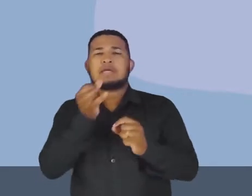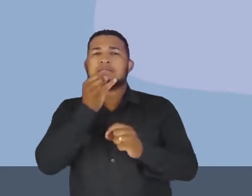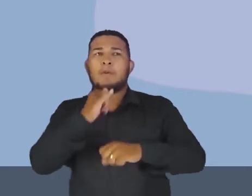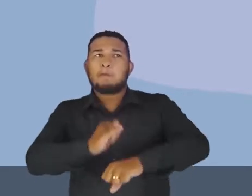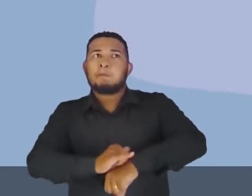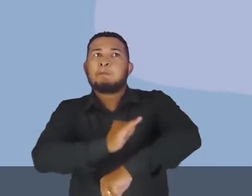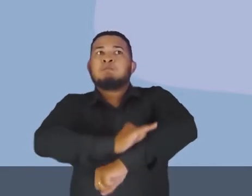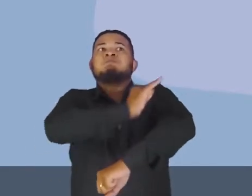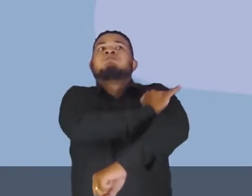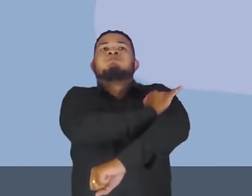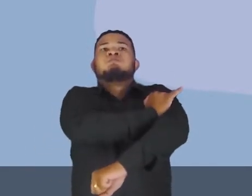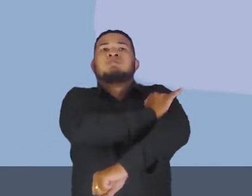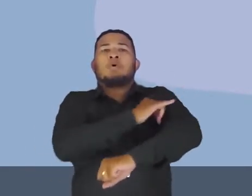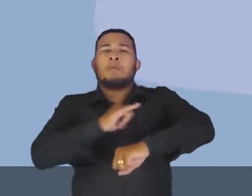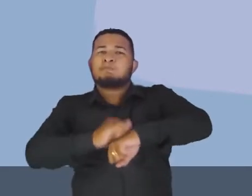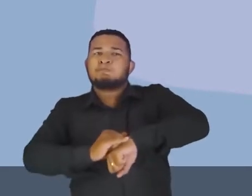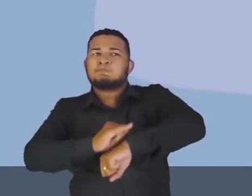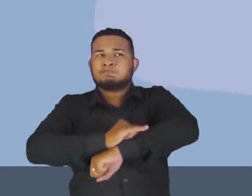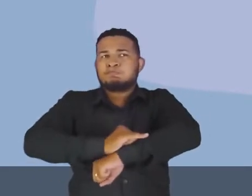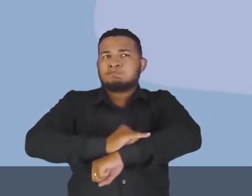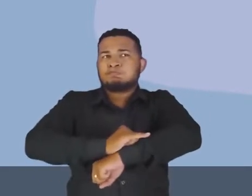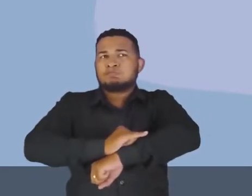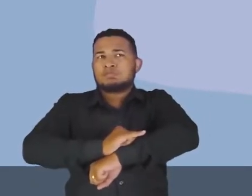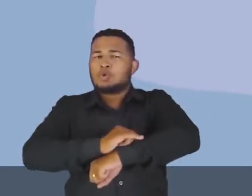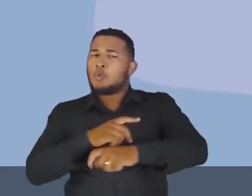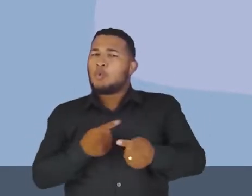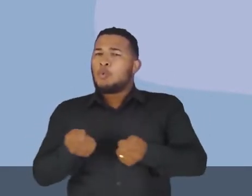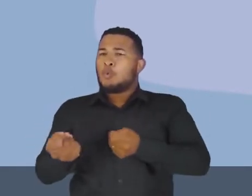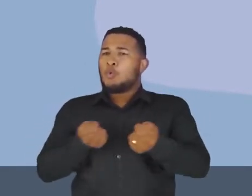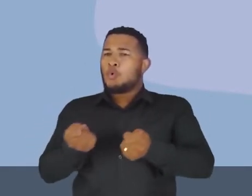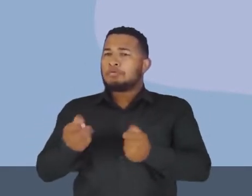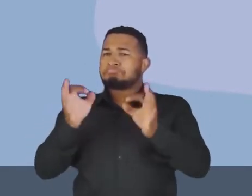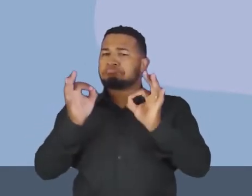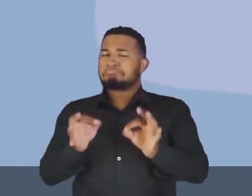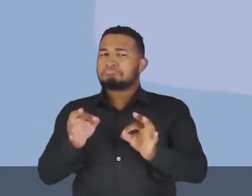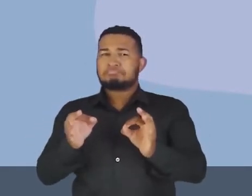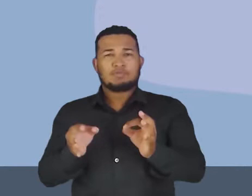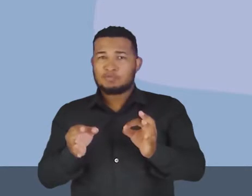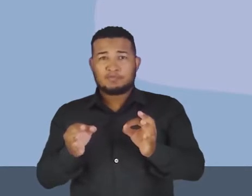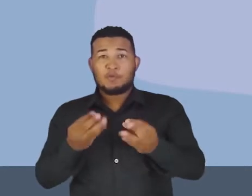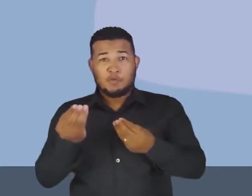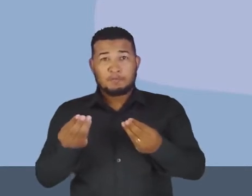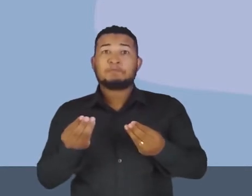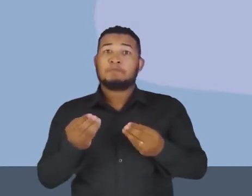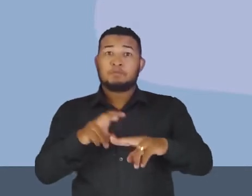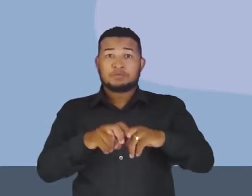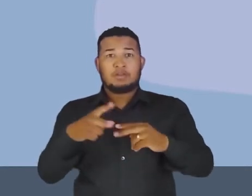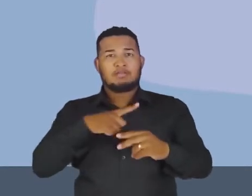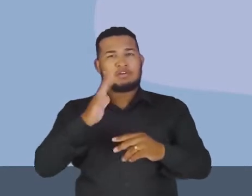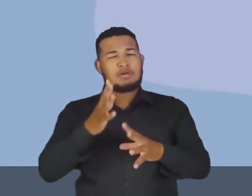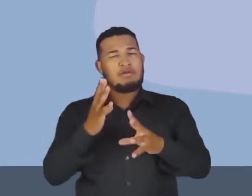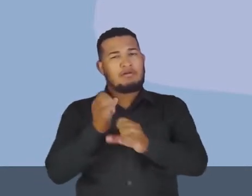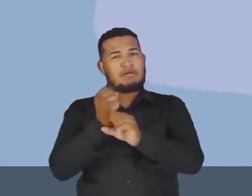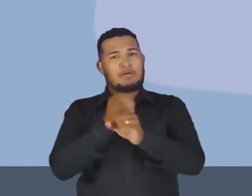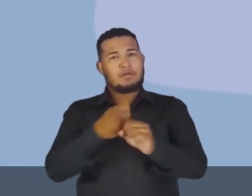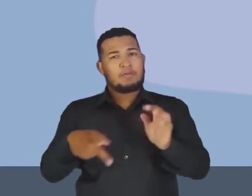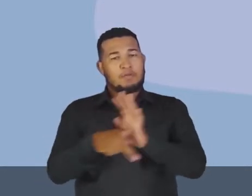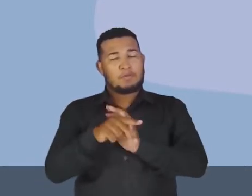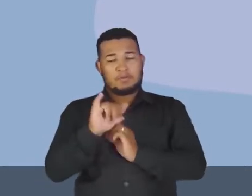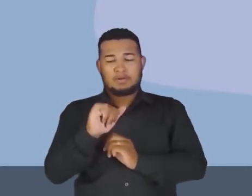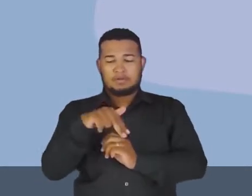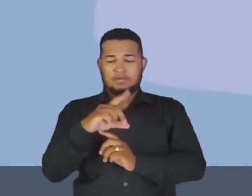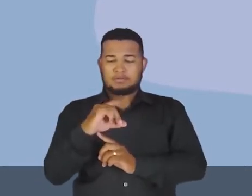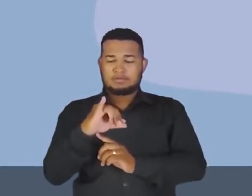obesa, se a pessoa está com um peso controlado ou não? Certo? Para isso, nós temos o cálculo de índice de